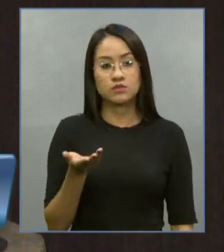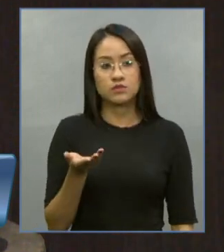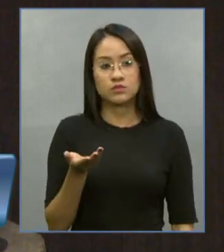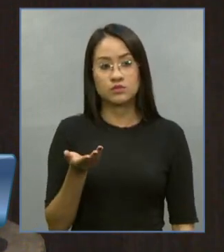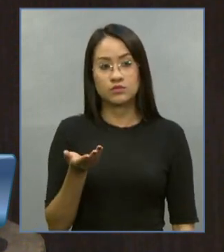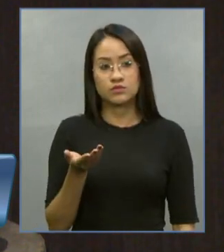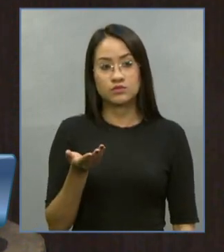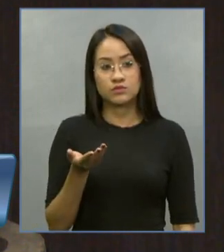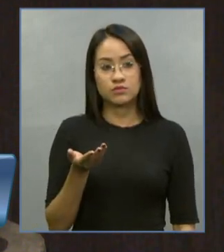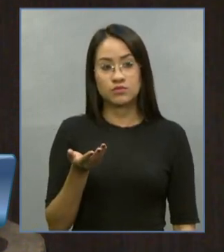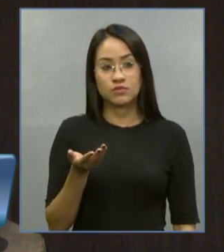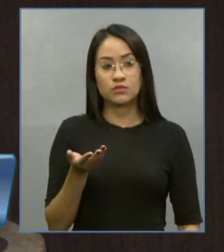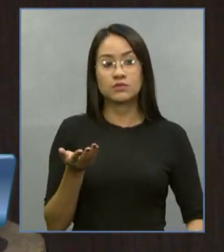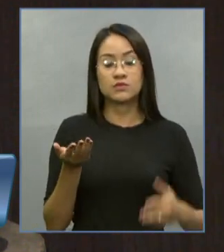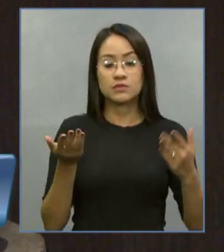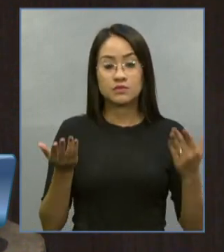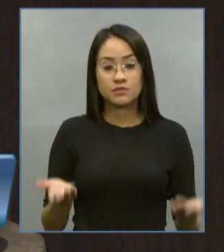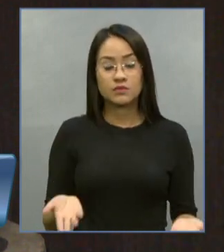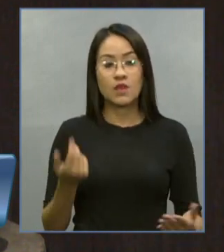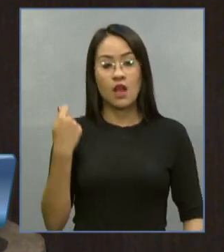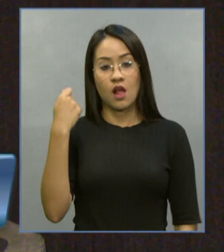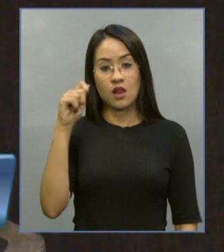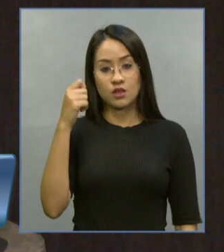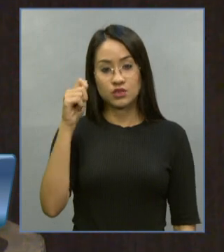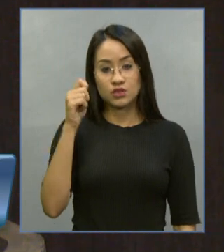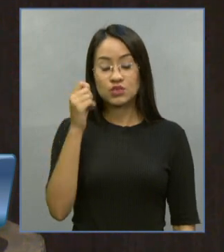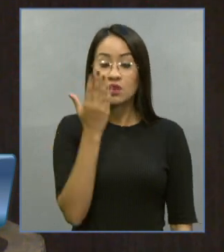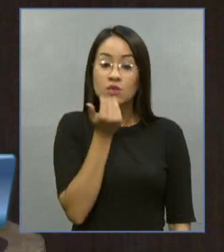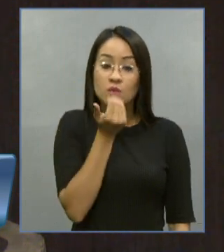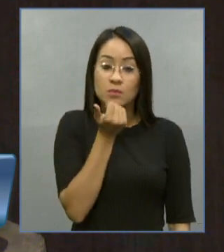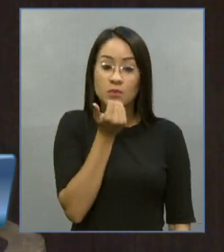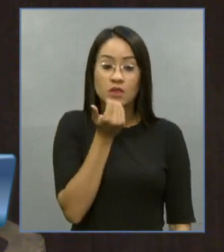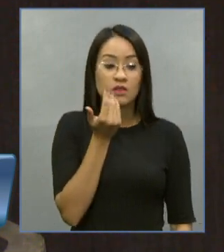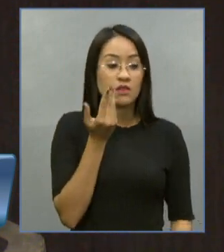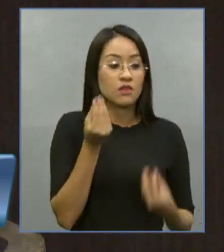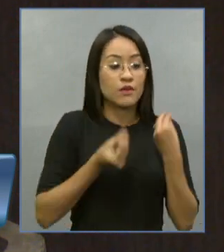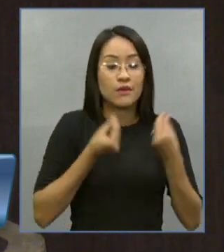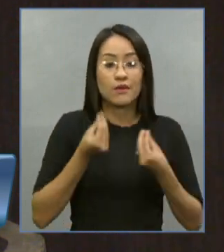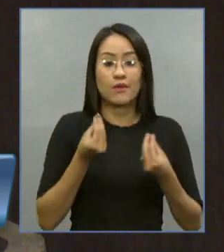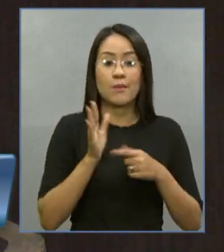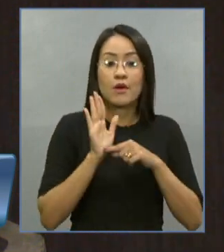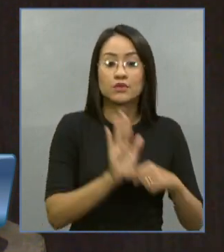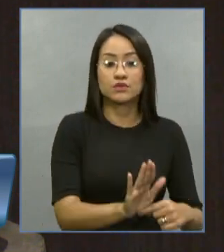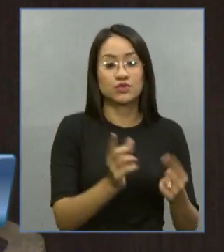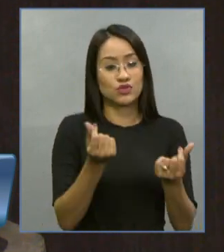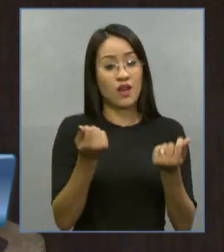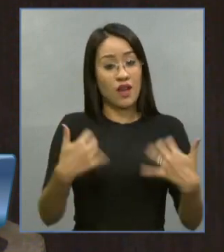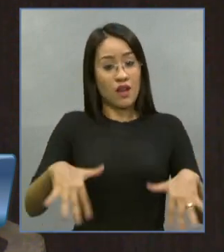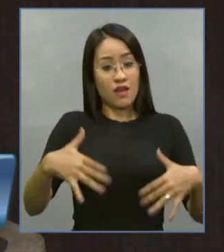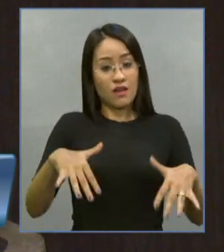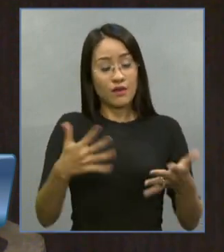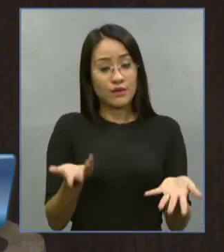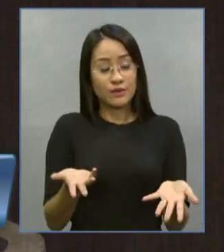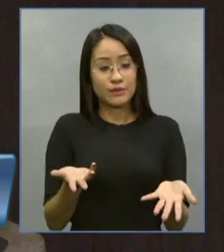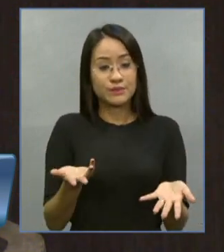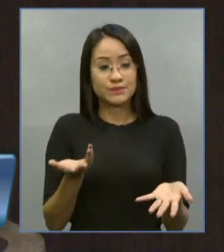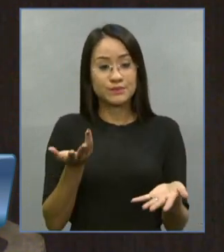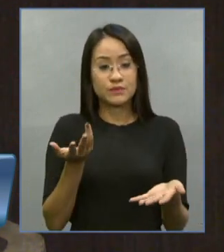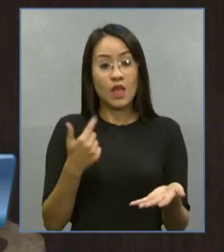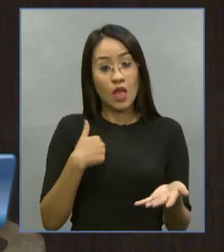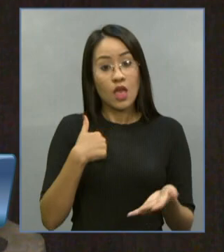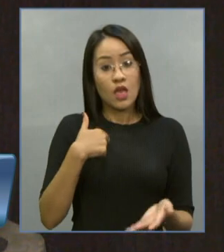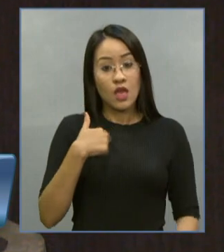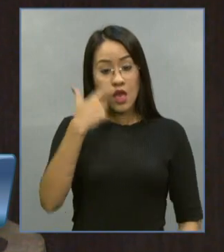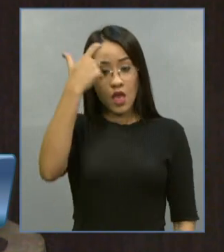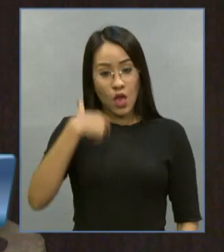em relação às intolerâncias e alergias alimentares e que elas sejam tratadas na sua plenitude, porque, mesmo não sendo médico, eu sei que